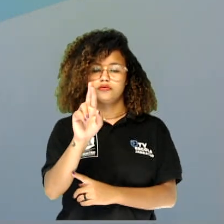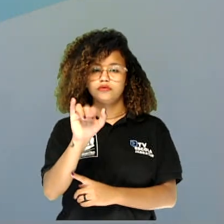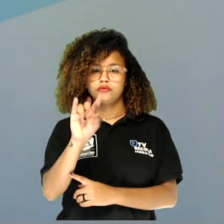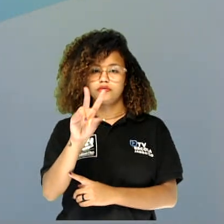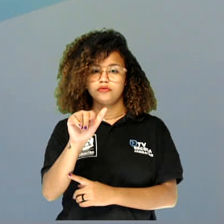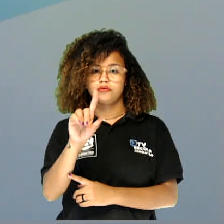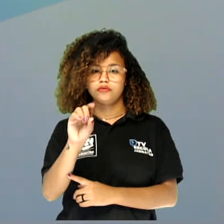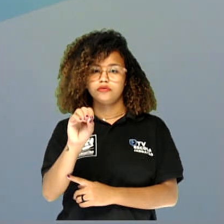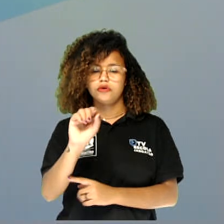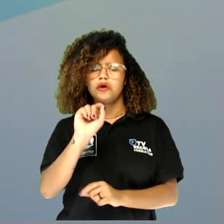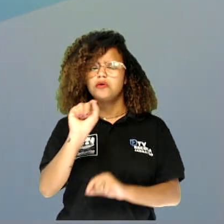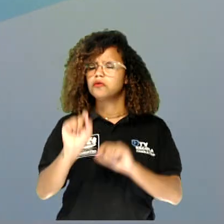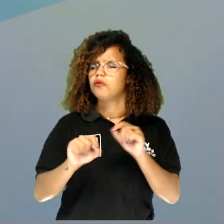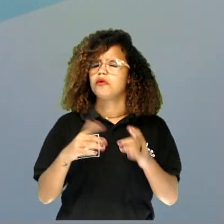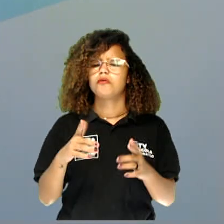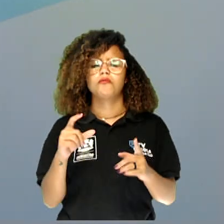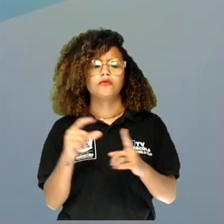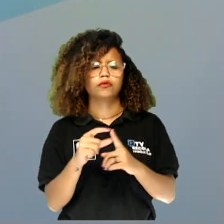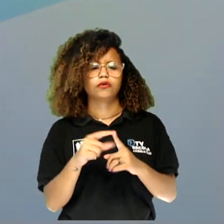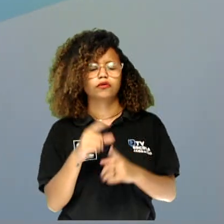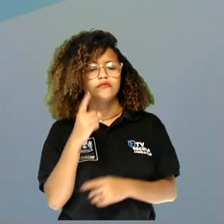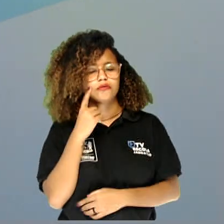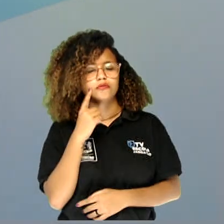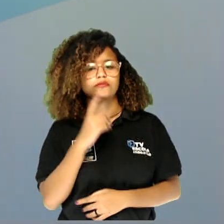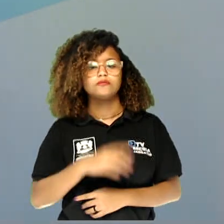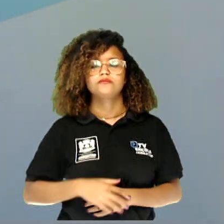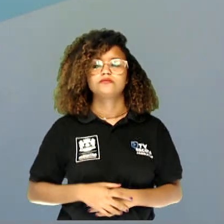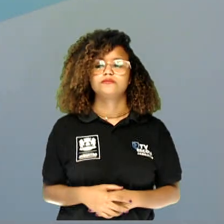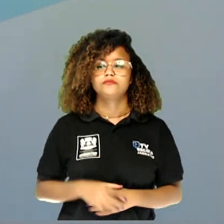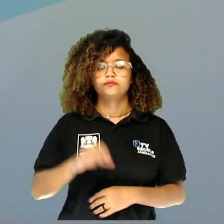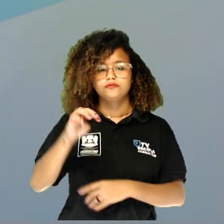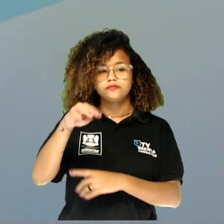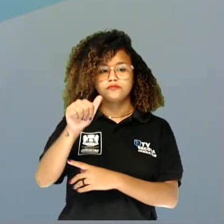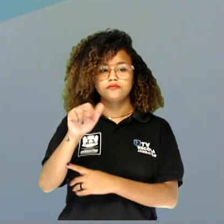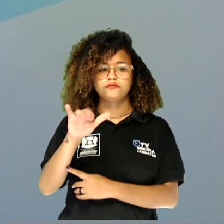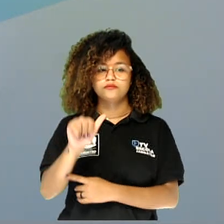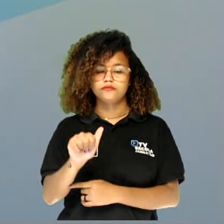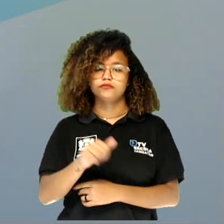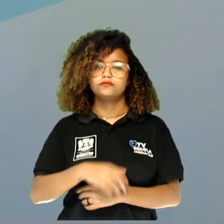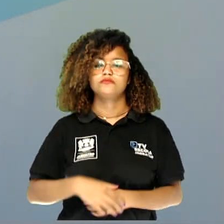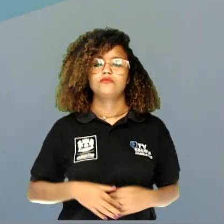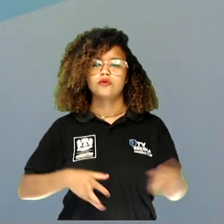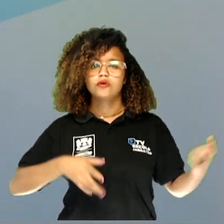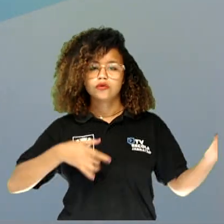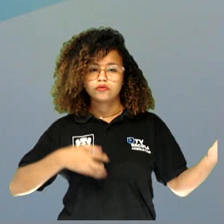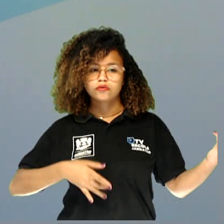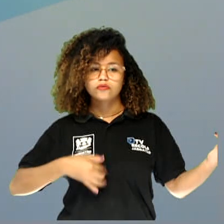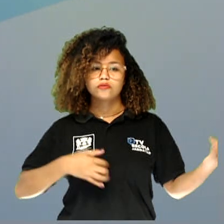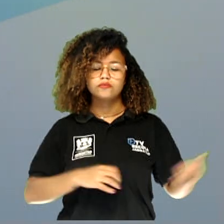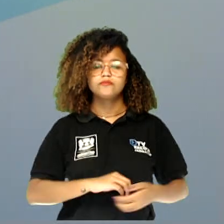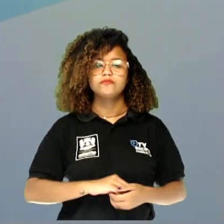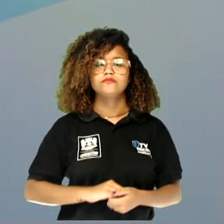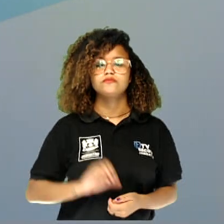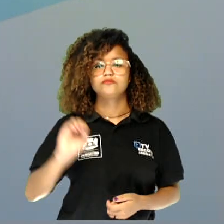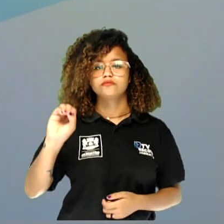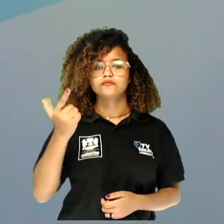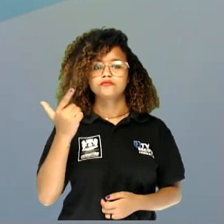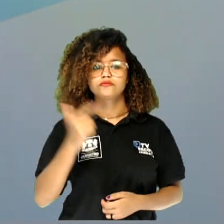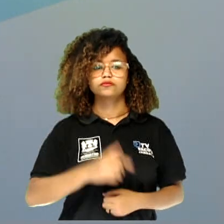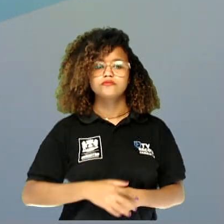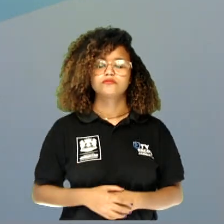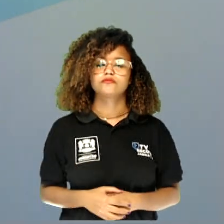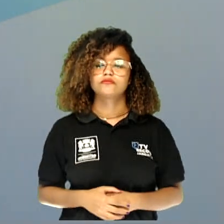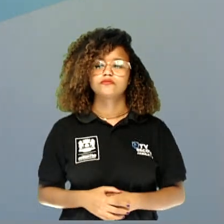são as palavras? Vamos ler. Maria, violão,